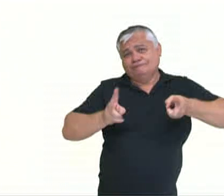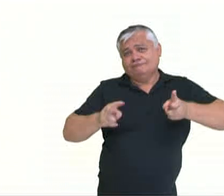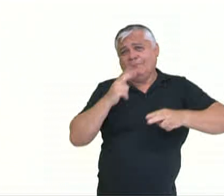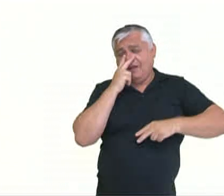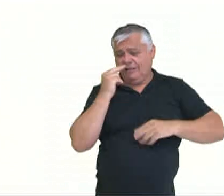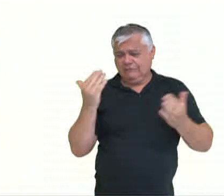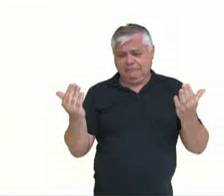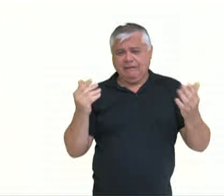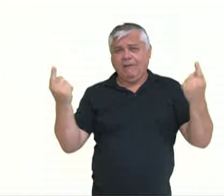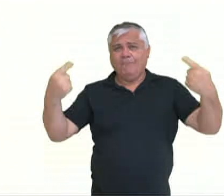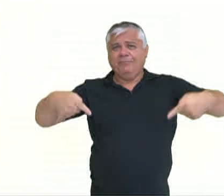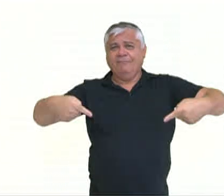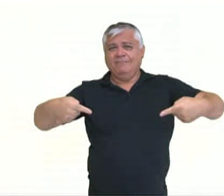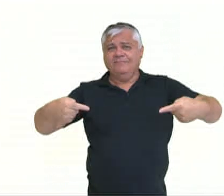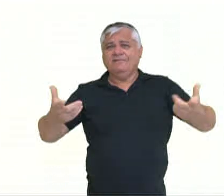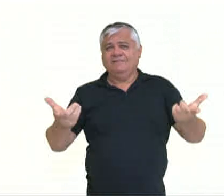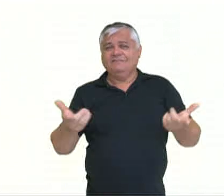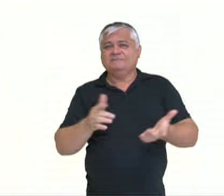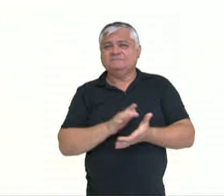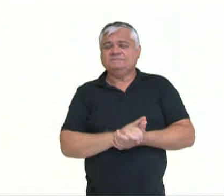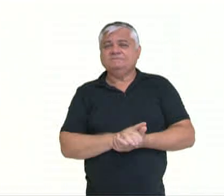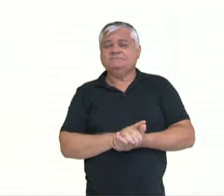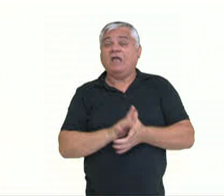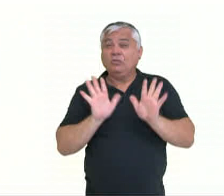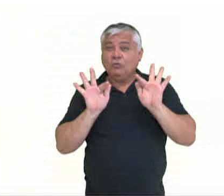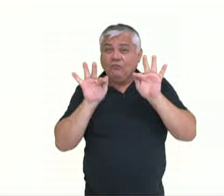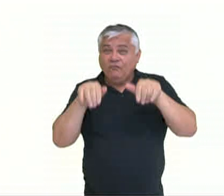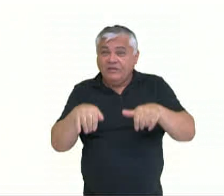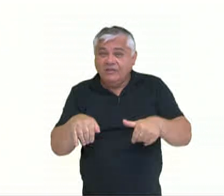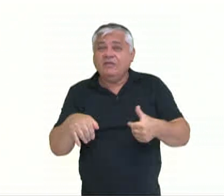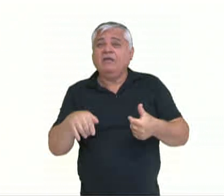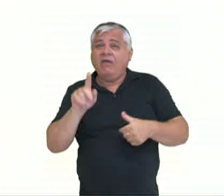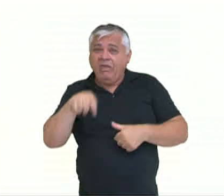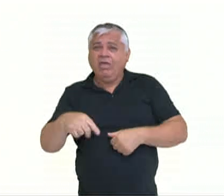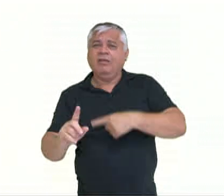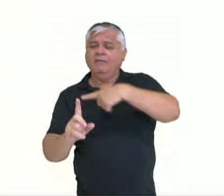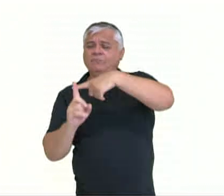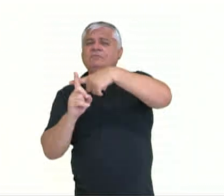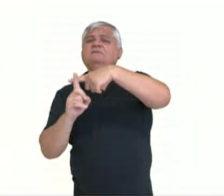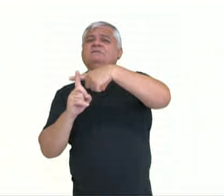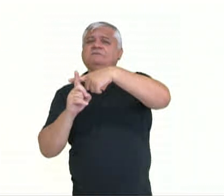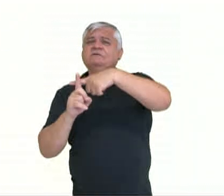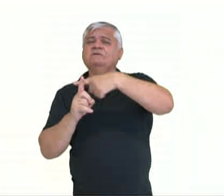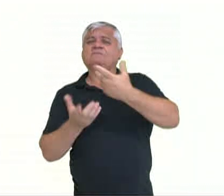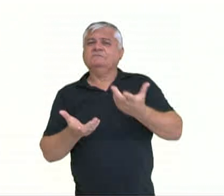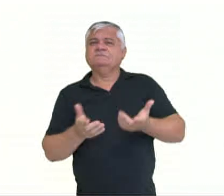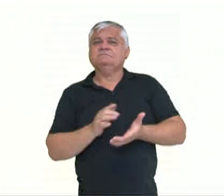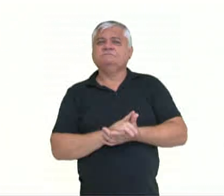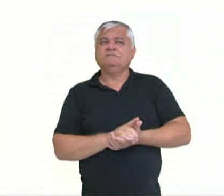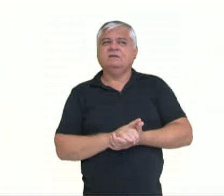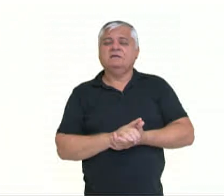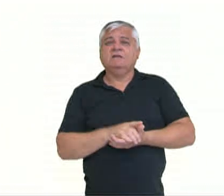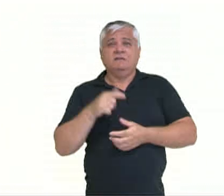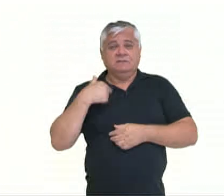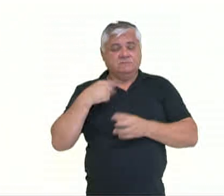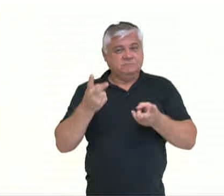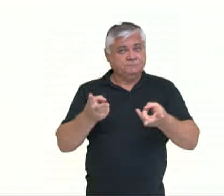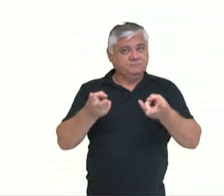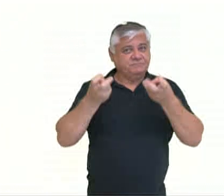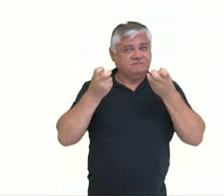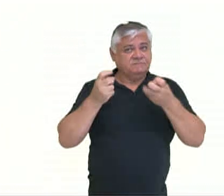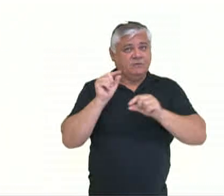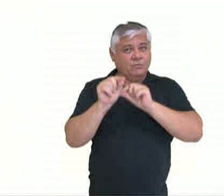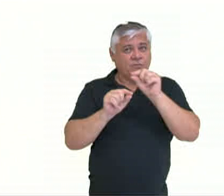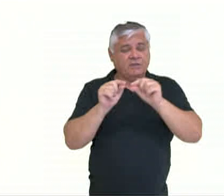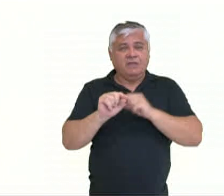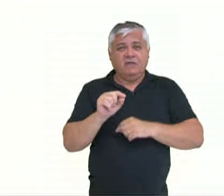né? Ele está dizendo que, no fim, isso é positivo. Então, observamos aqui que, por não